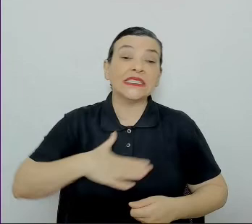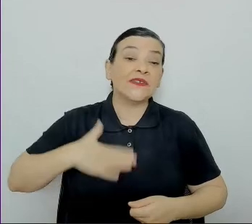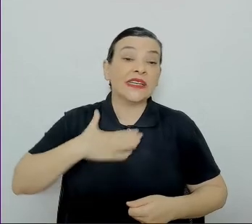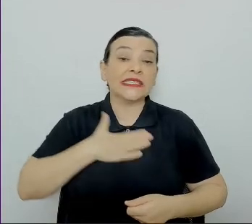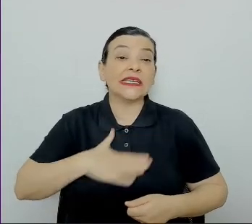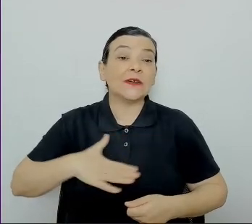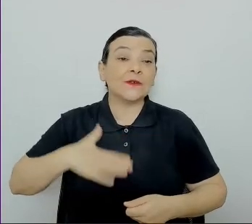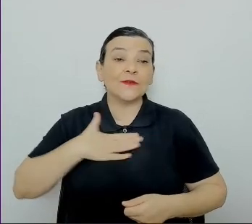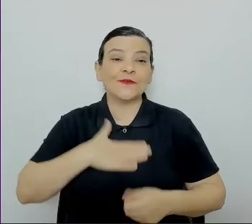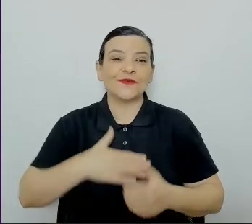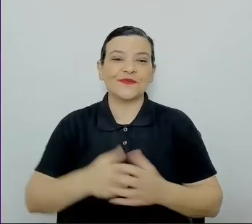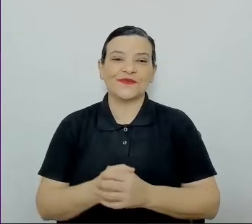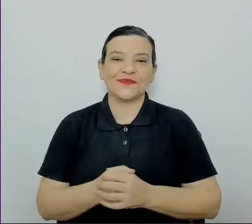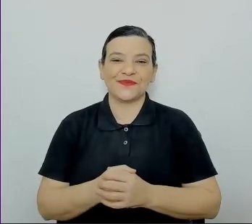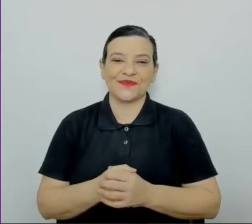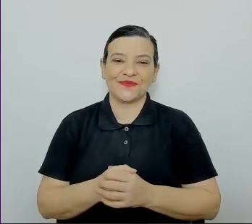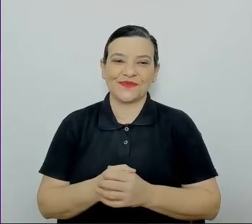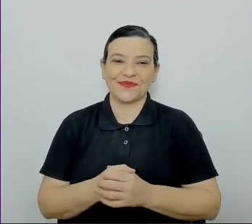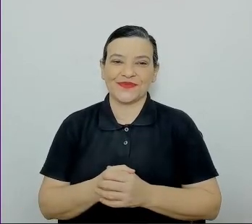produção,